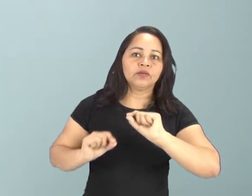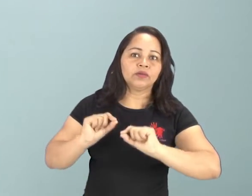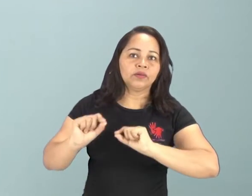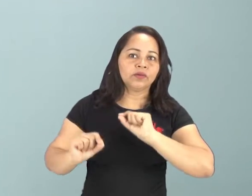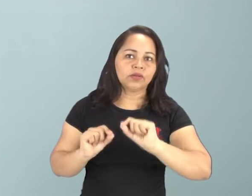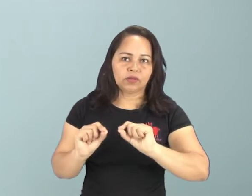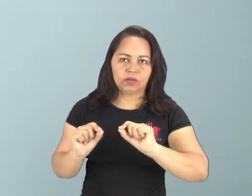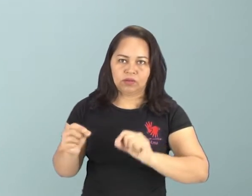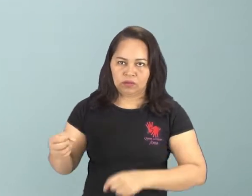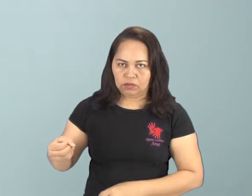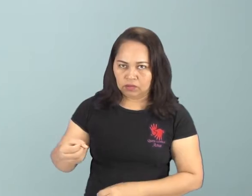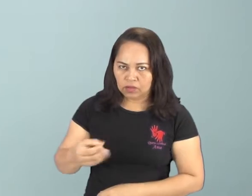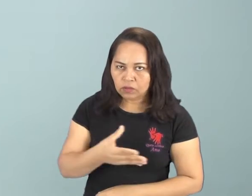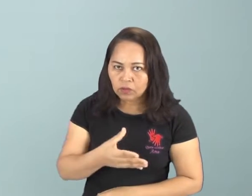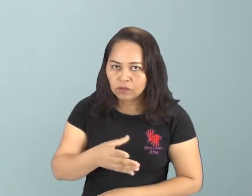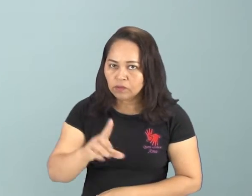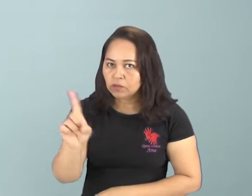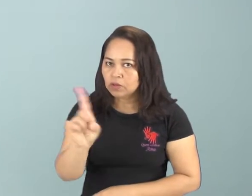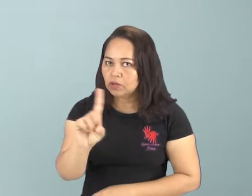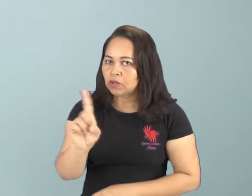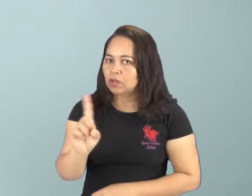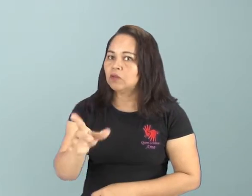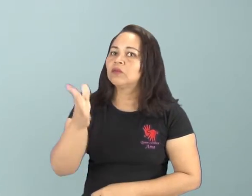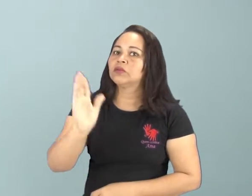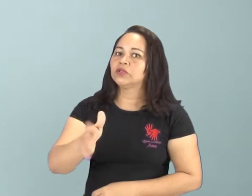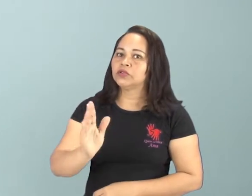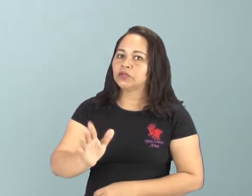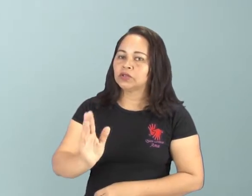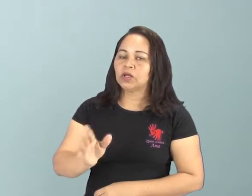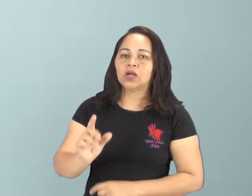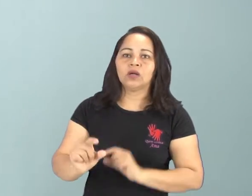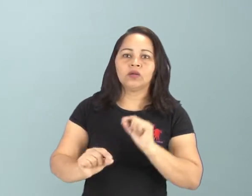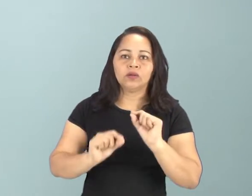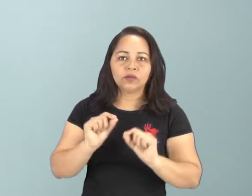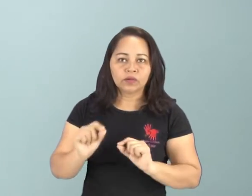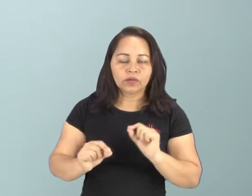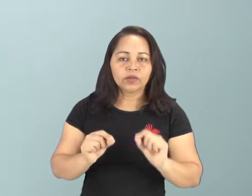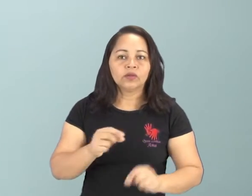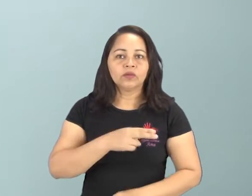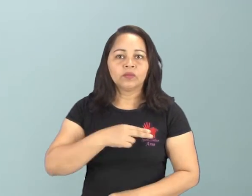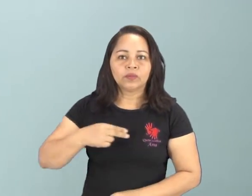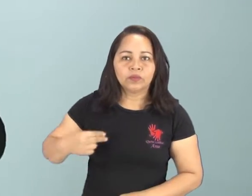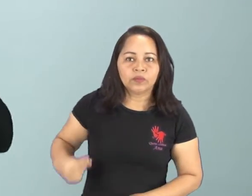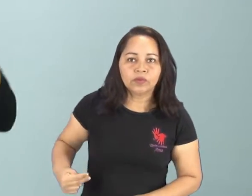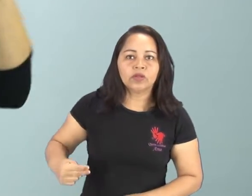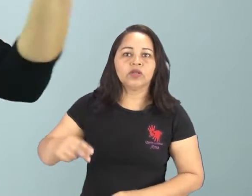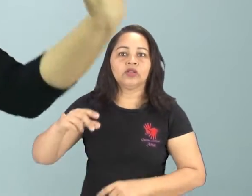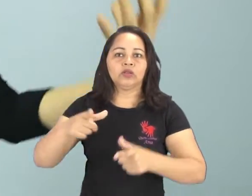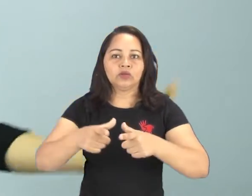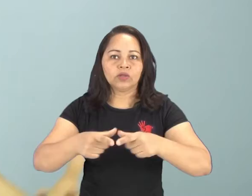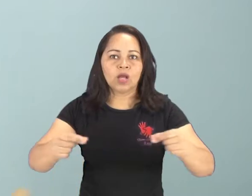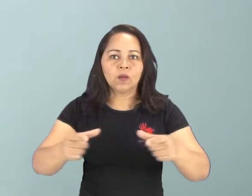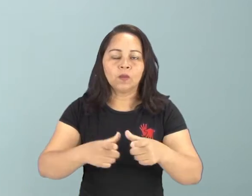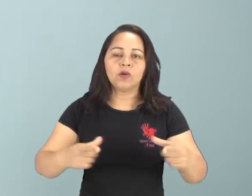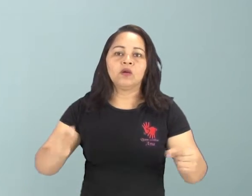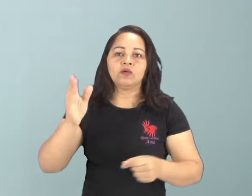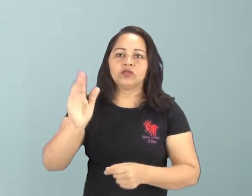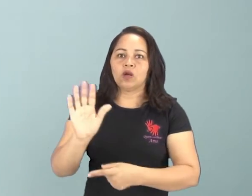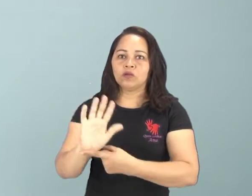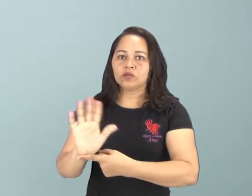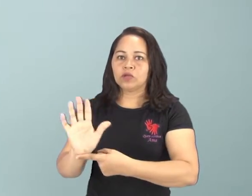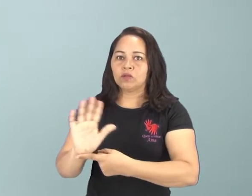não é tão novo assim, não é tão recente assim, Agora, dos anos 2000 para cá, é que ele despontou mais